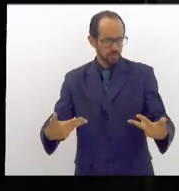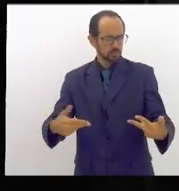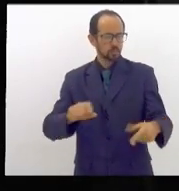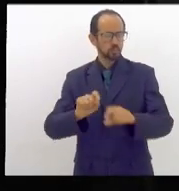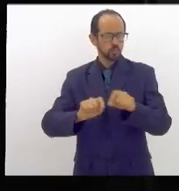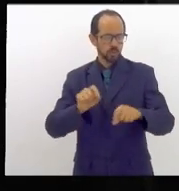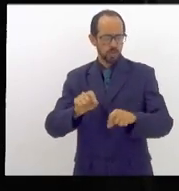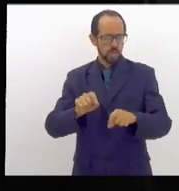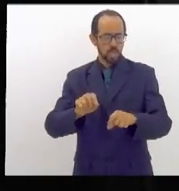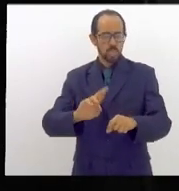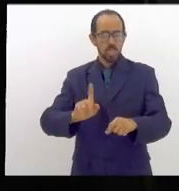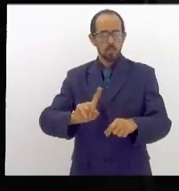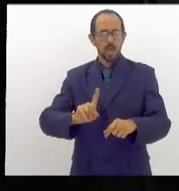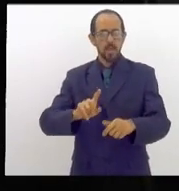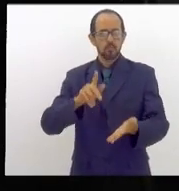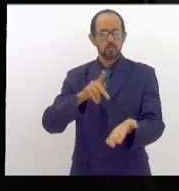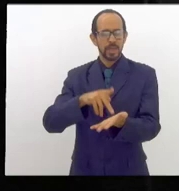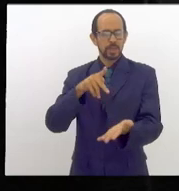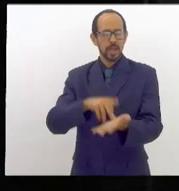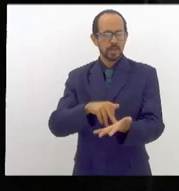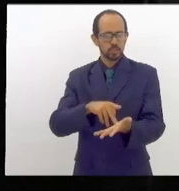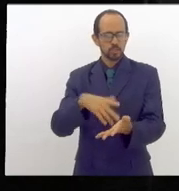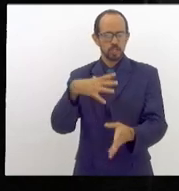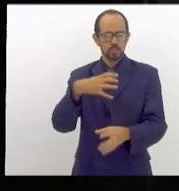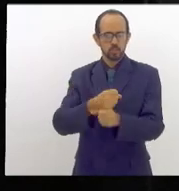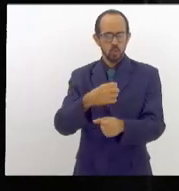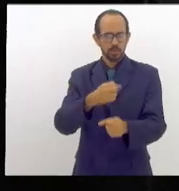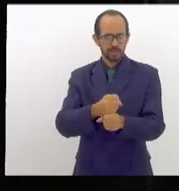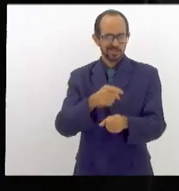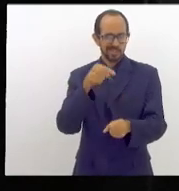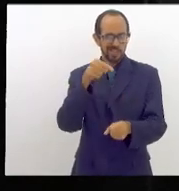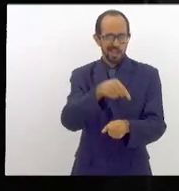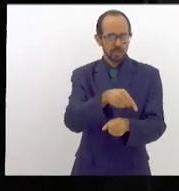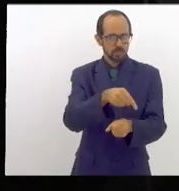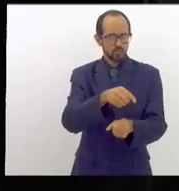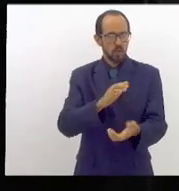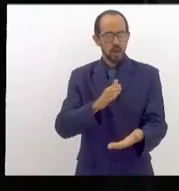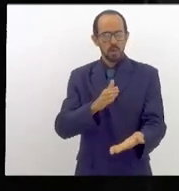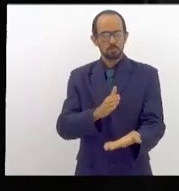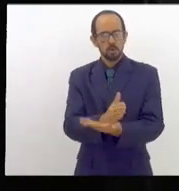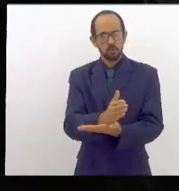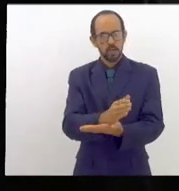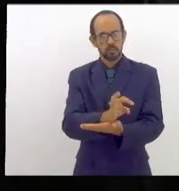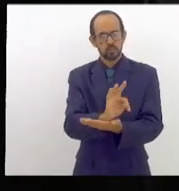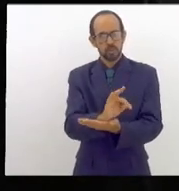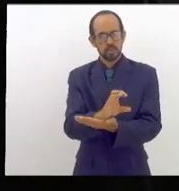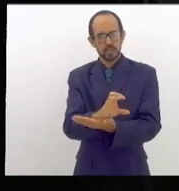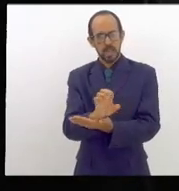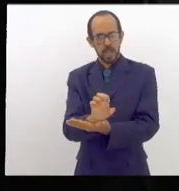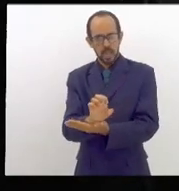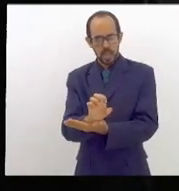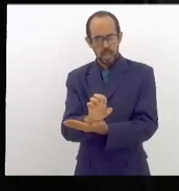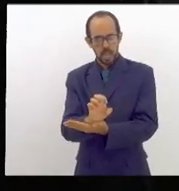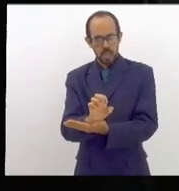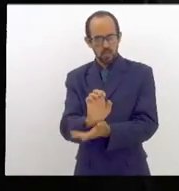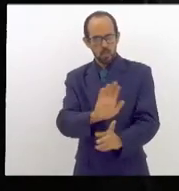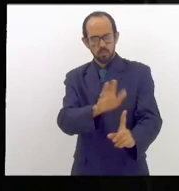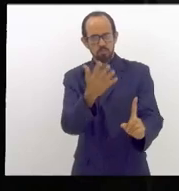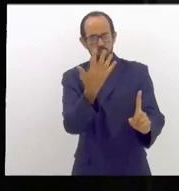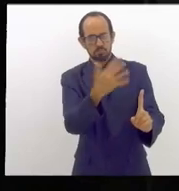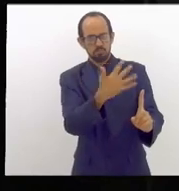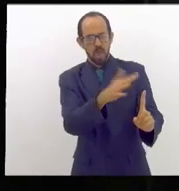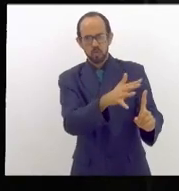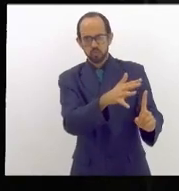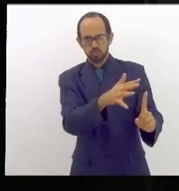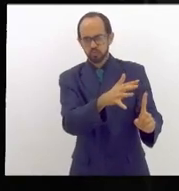que este não é verdadeiro que estas contas tenham sido aprovadas com louvor do tribunal de Conta isso não é